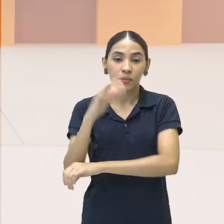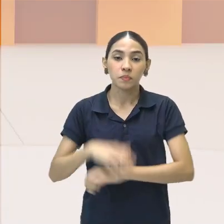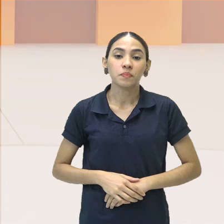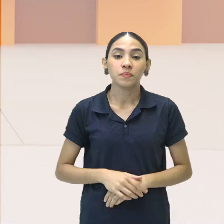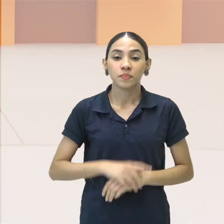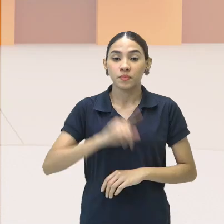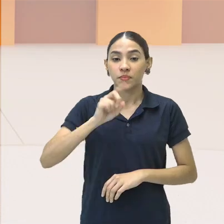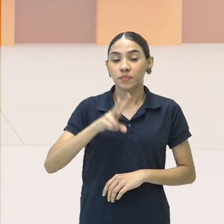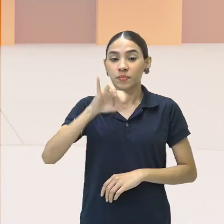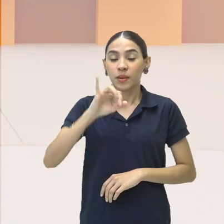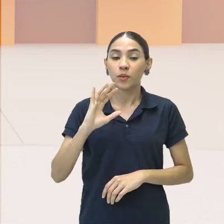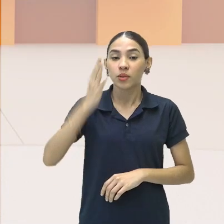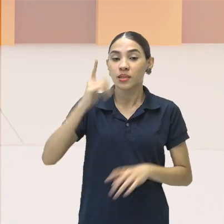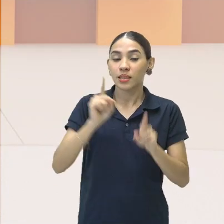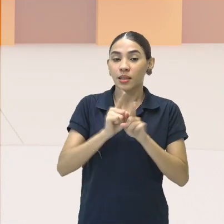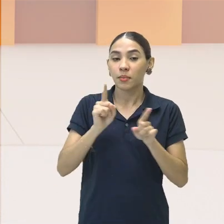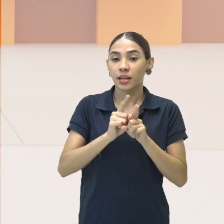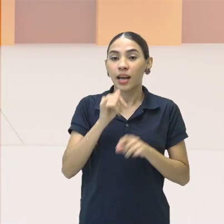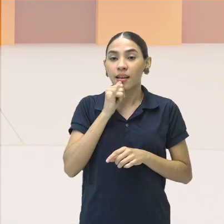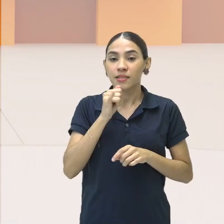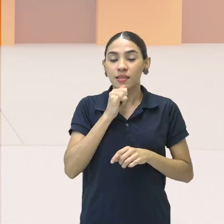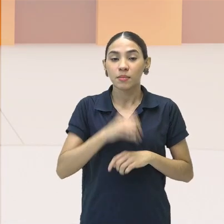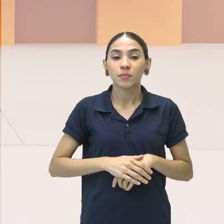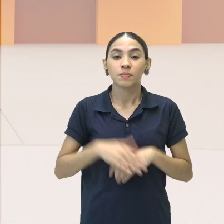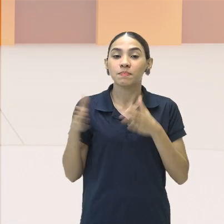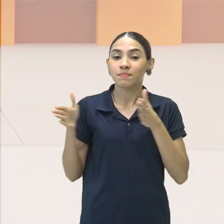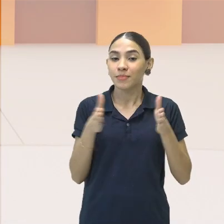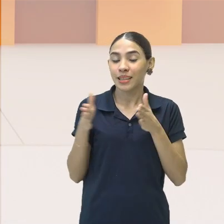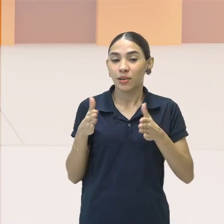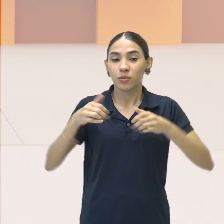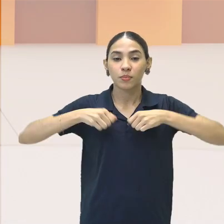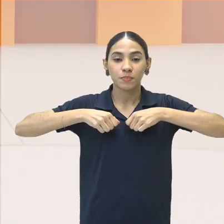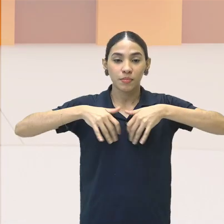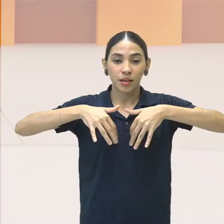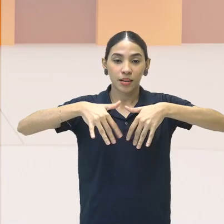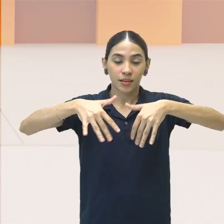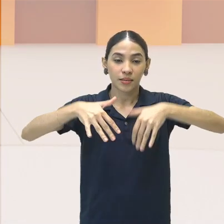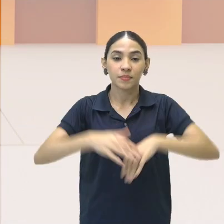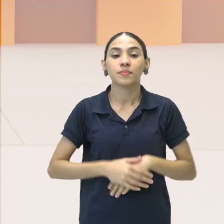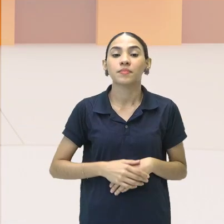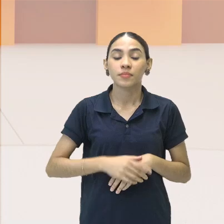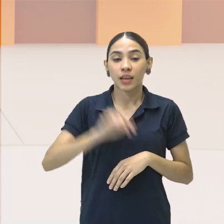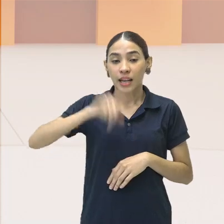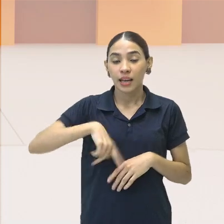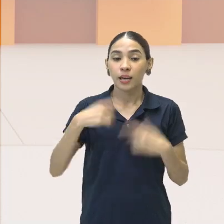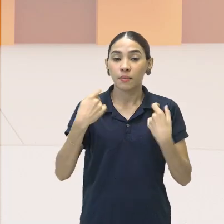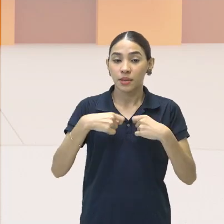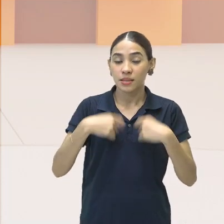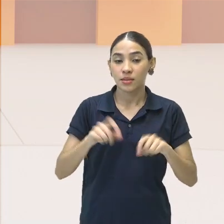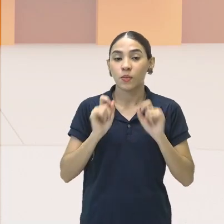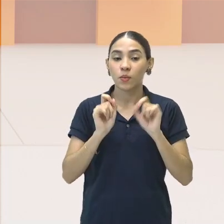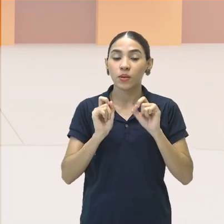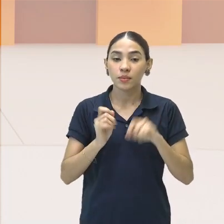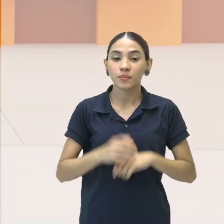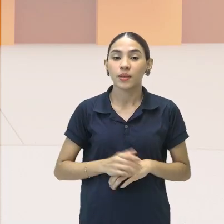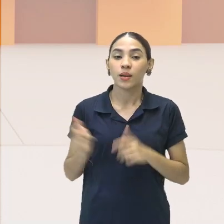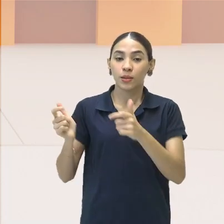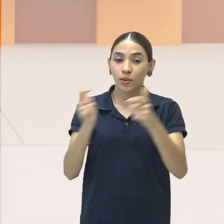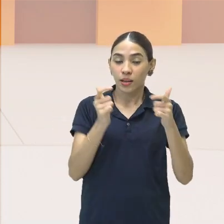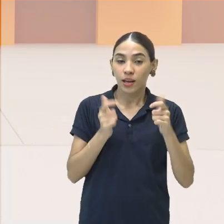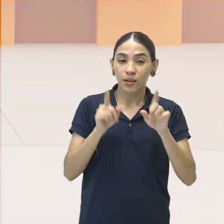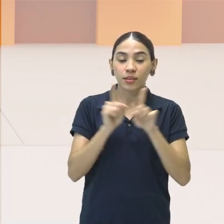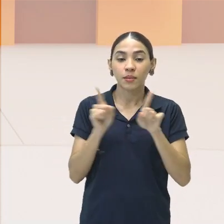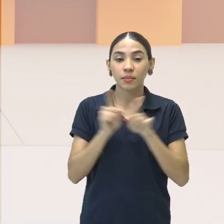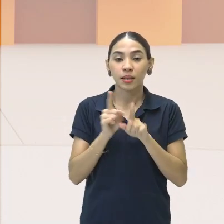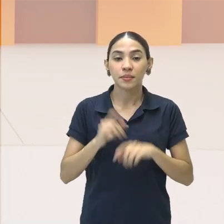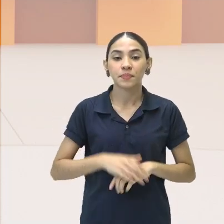que ocorre concomitante justamente ao período da mineração, em que é necessário haver locais e fontes,